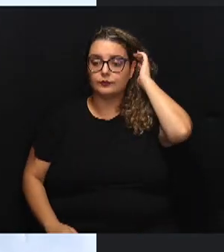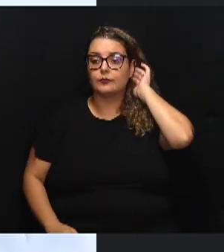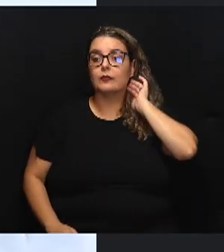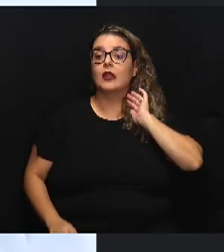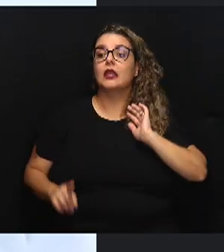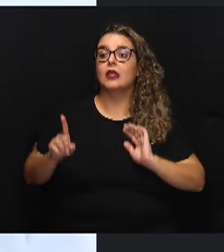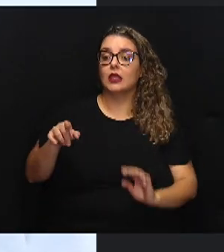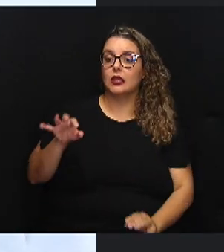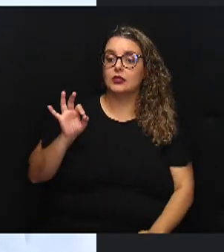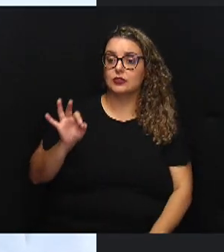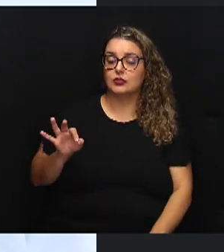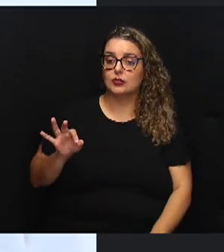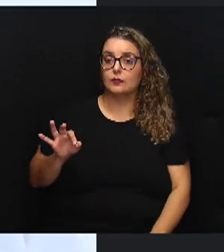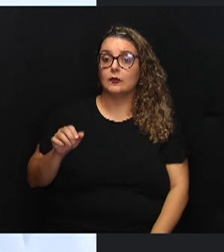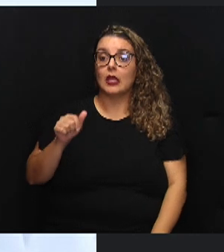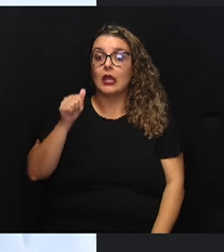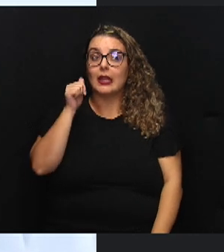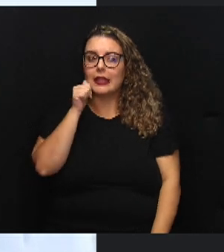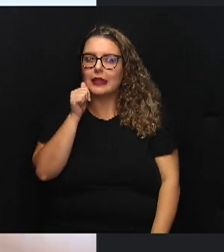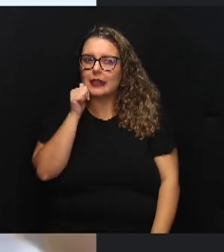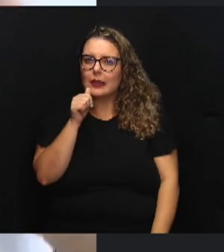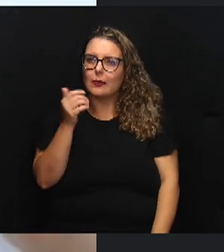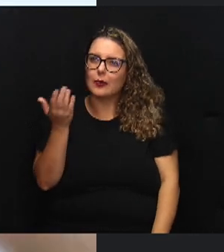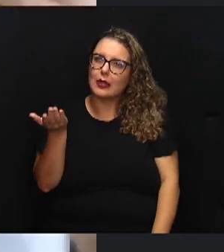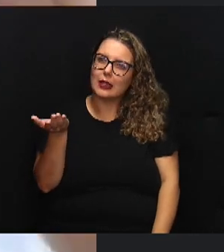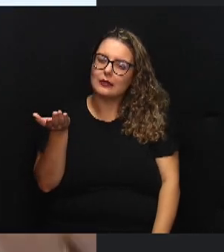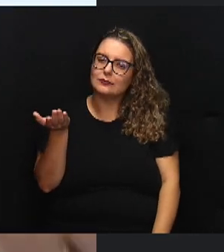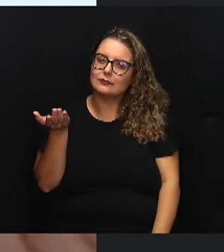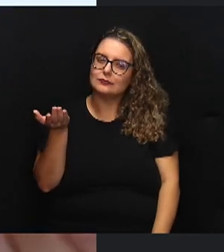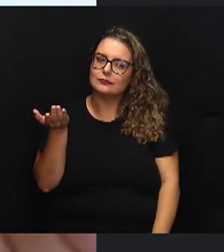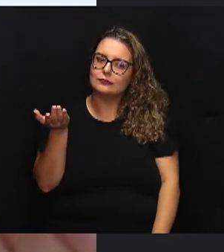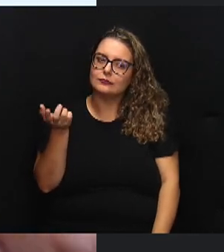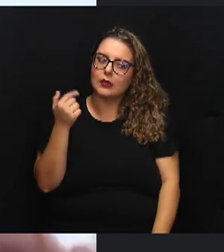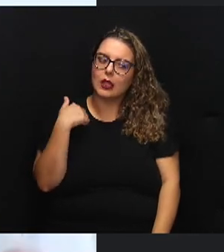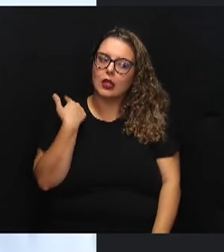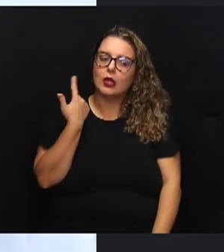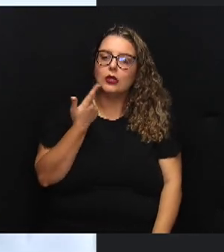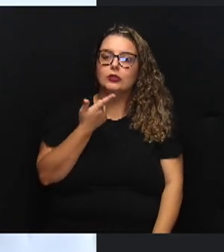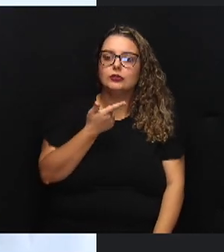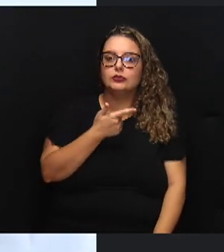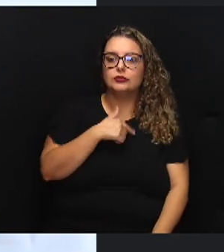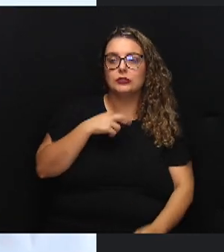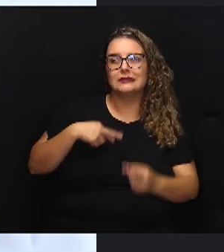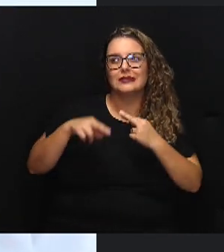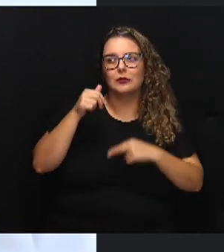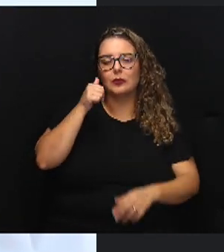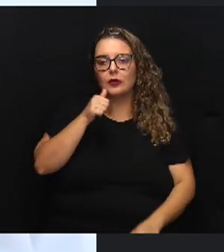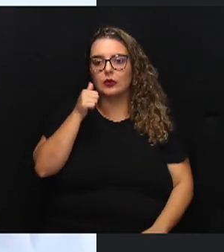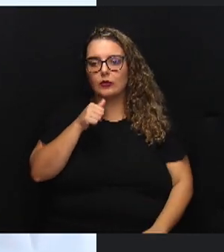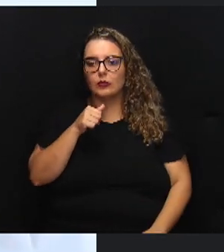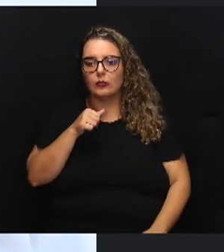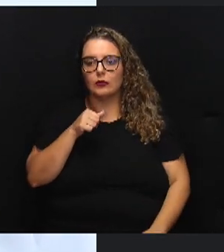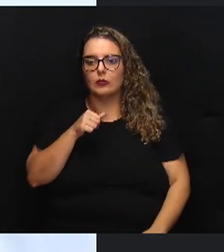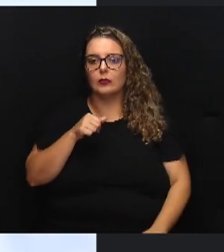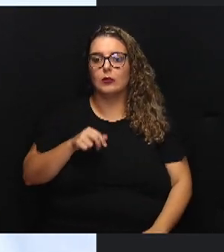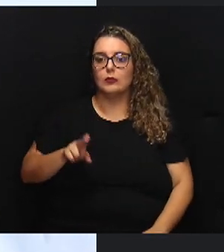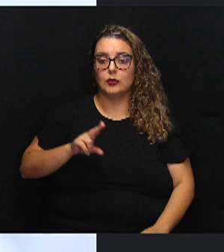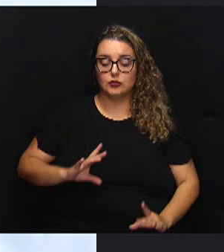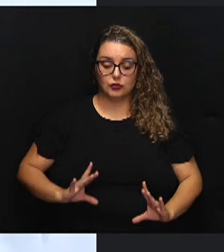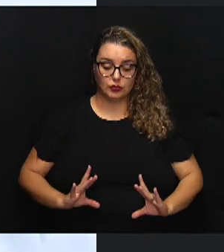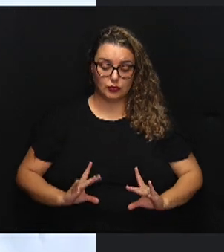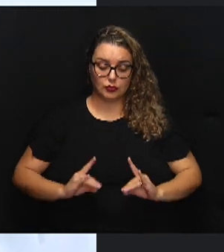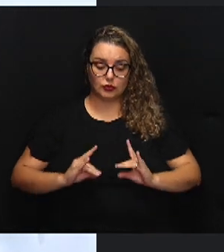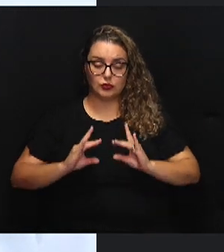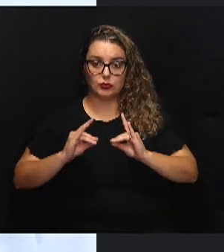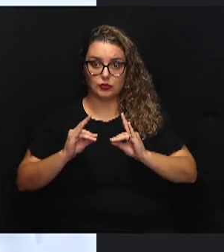Não. Na mulher, eu acho que é mais... Nós ligamos mais a mulher, acho que por conta do uso dos hormônios, que